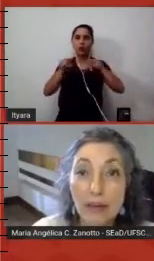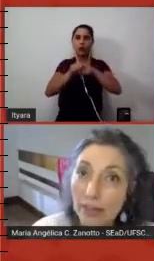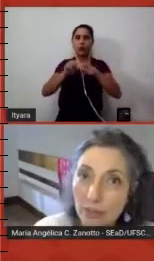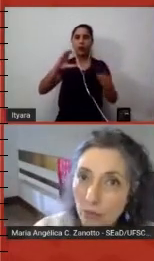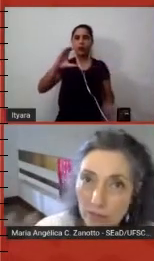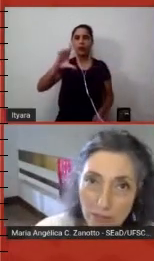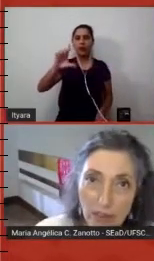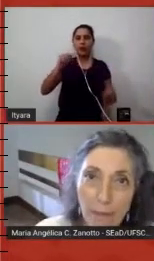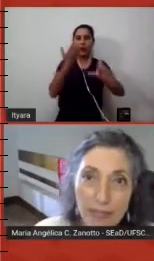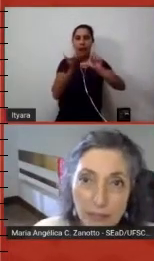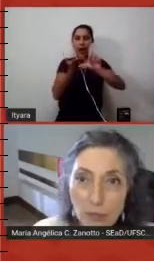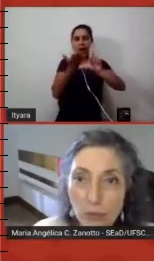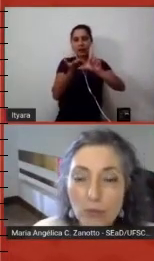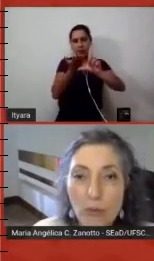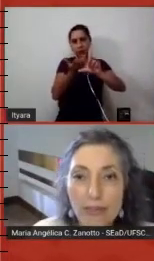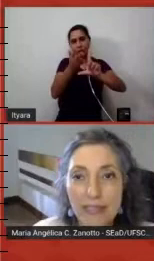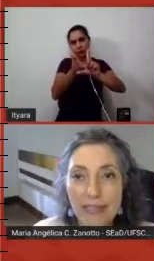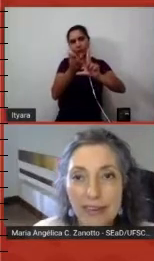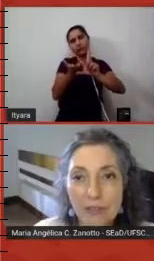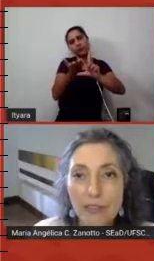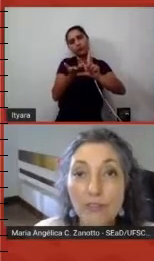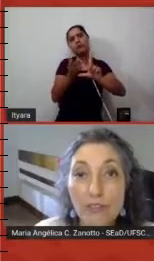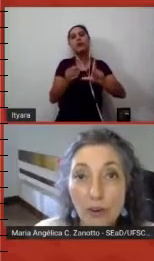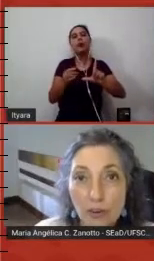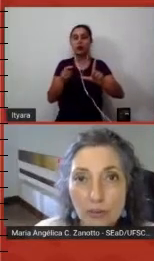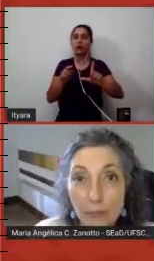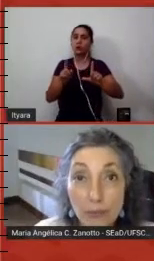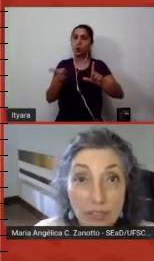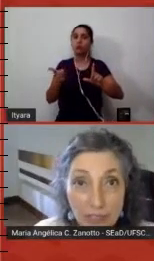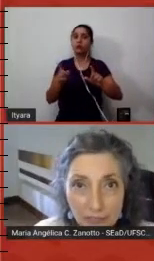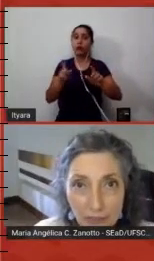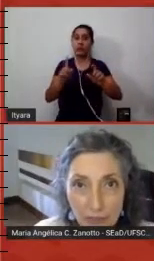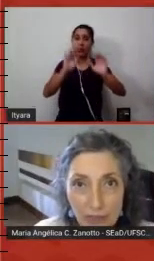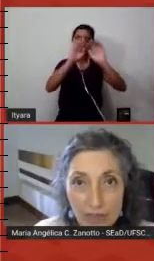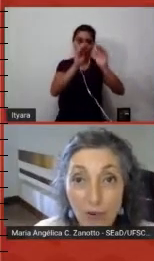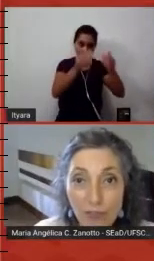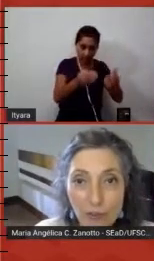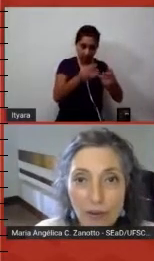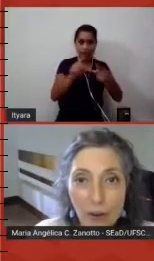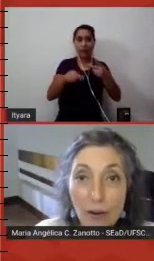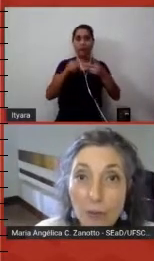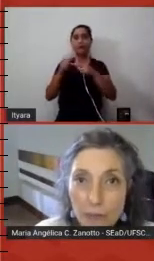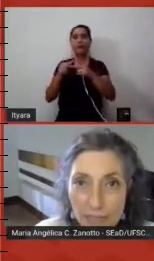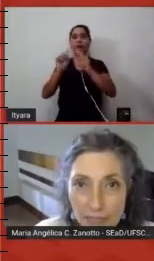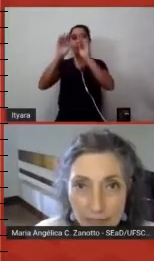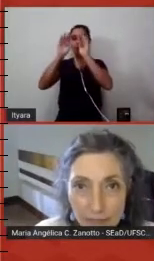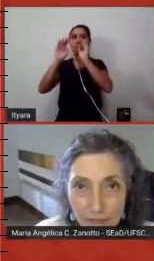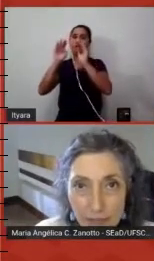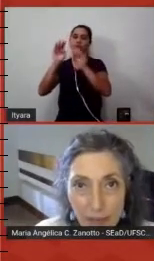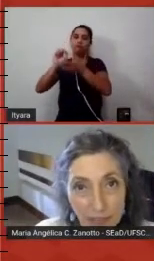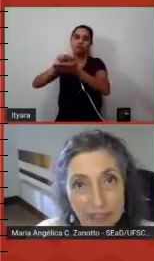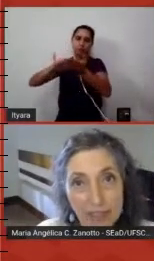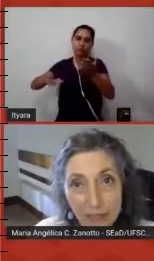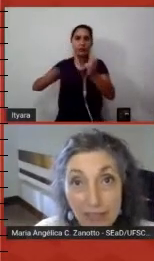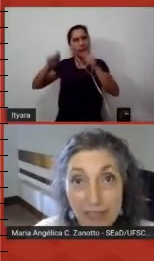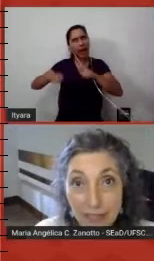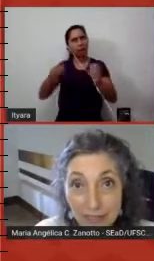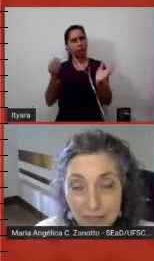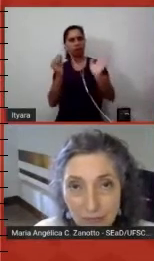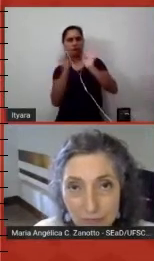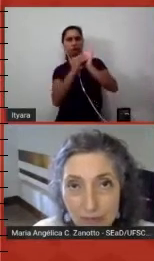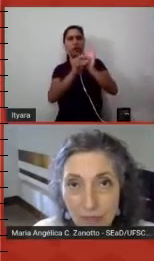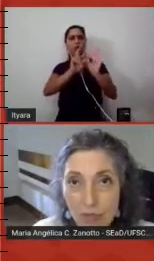Então, não é em todas as ferramentas do Moodle, mas na tarefa e no fórum é possível configurar uma rubrica para fazer